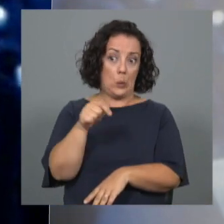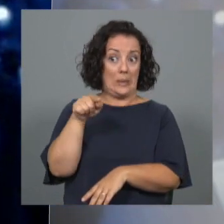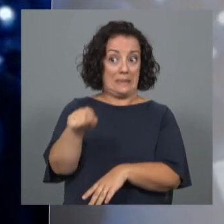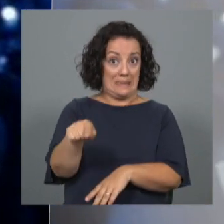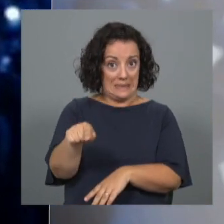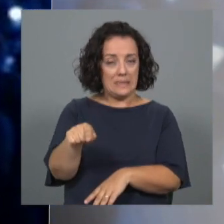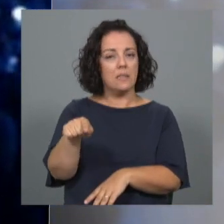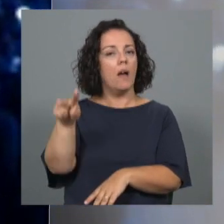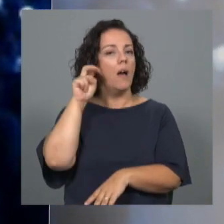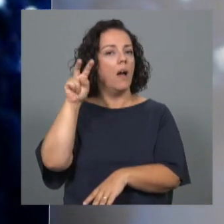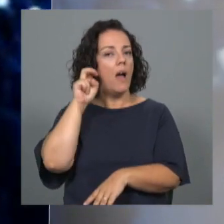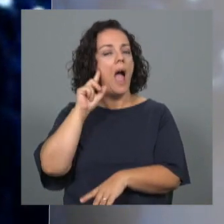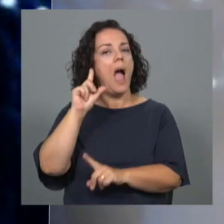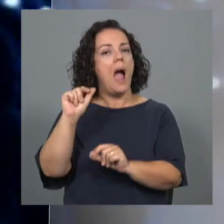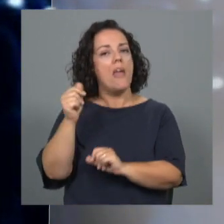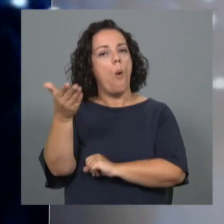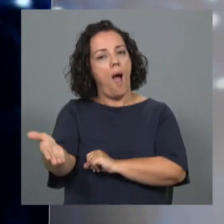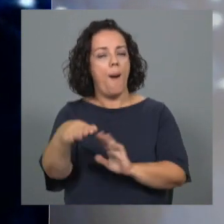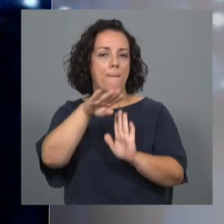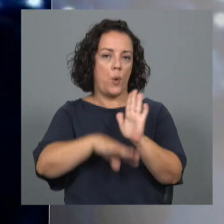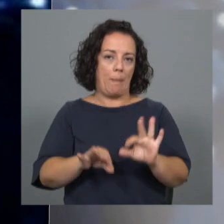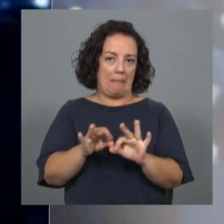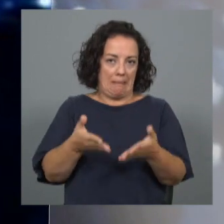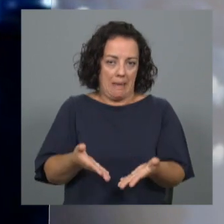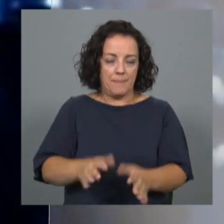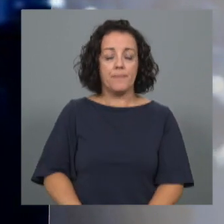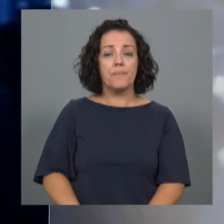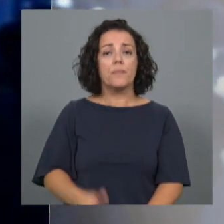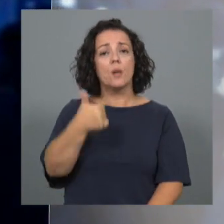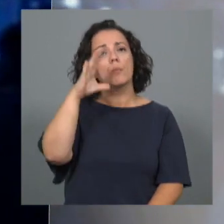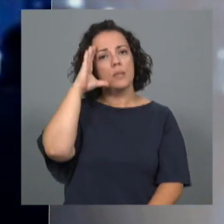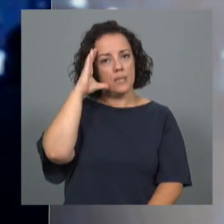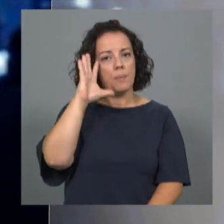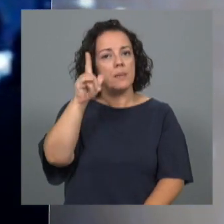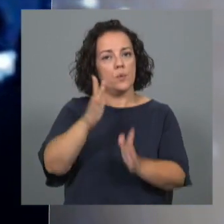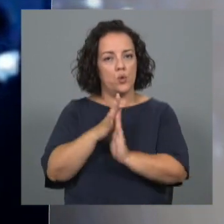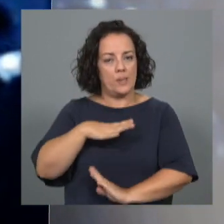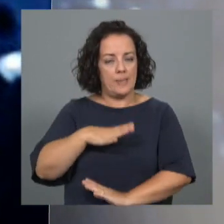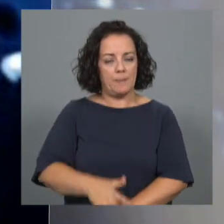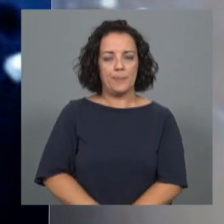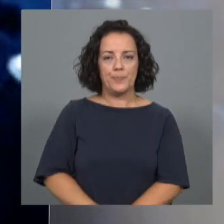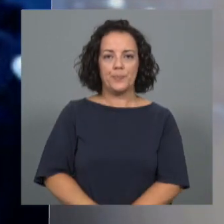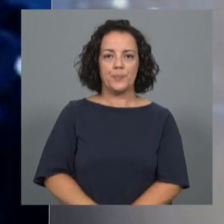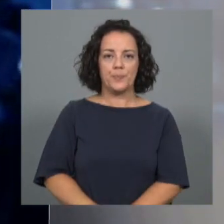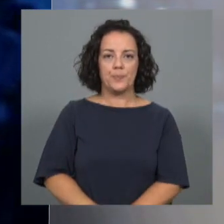pode escutar a edição rádio do programa Eclésia. Tenha então uma muito boa tarde. Até amanhã, se Deus quiser.